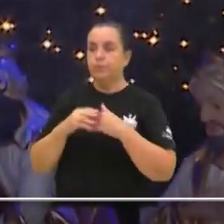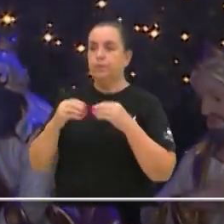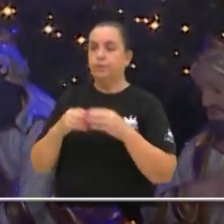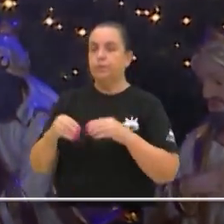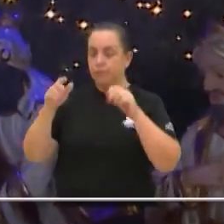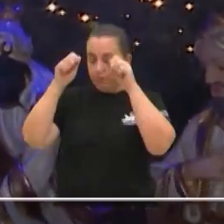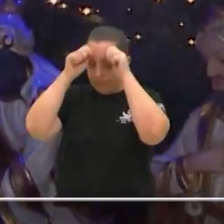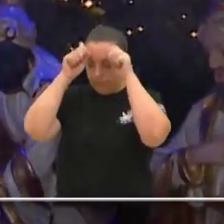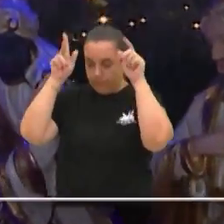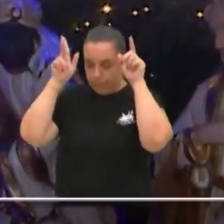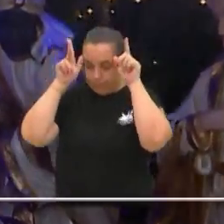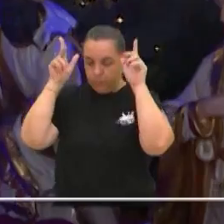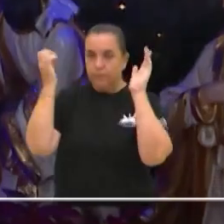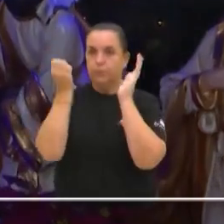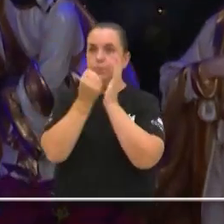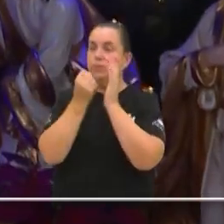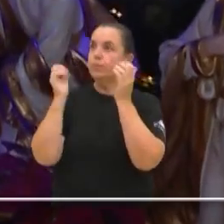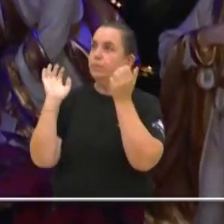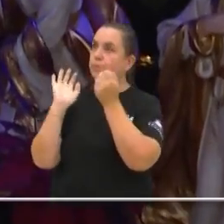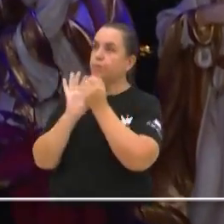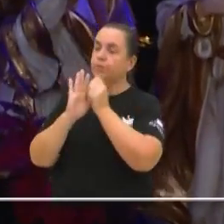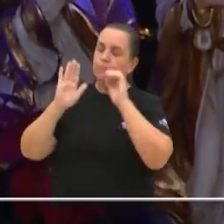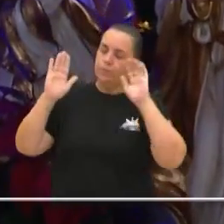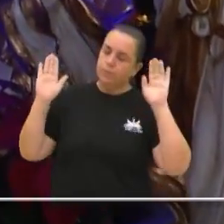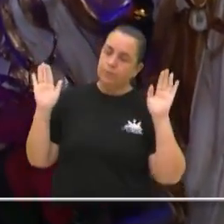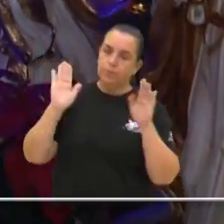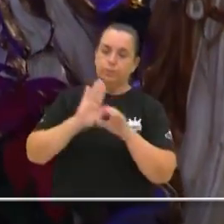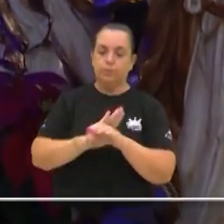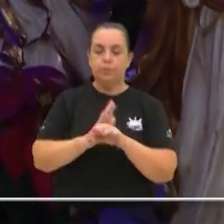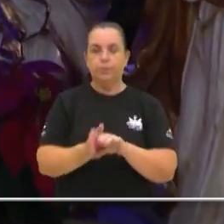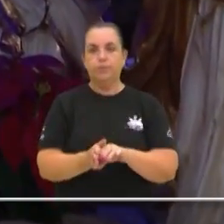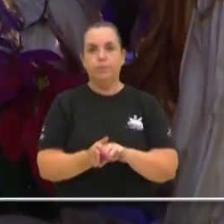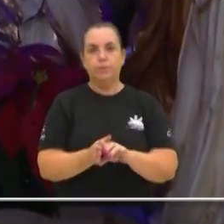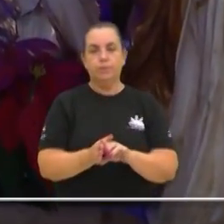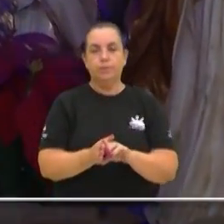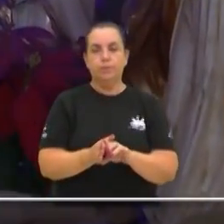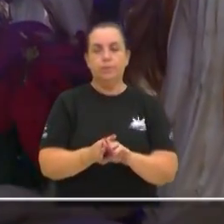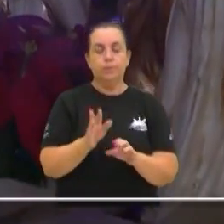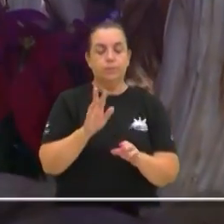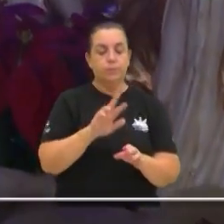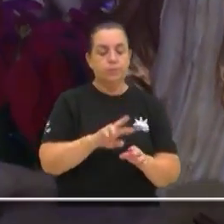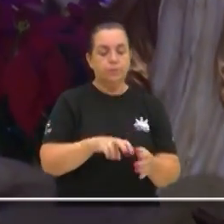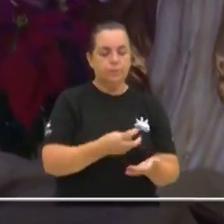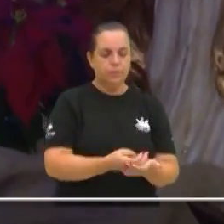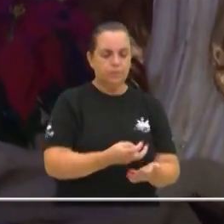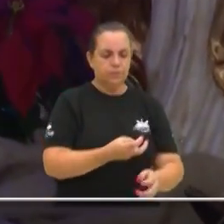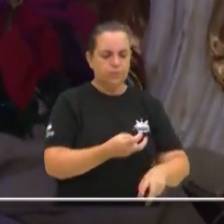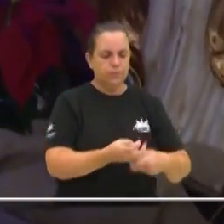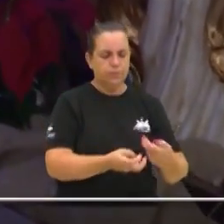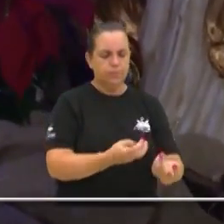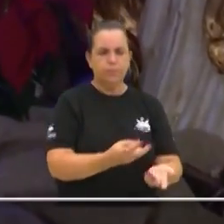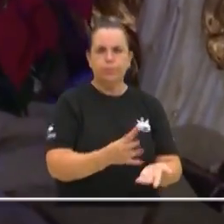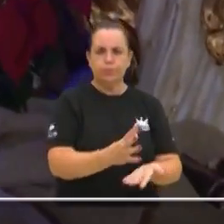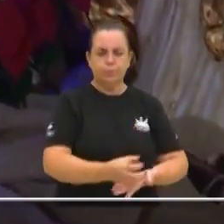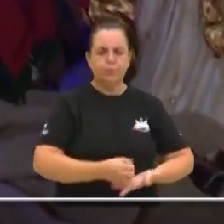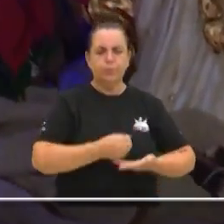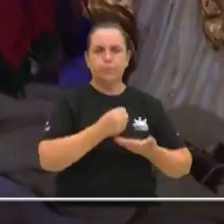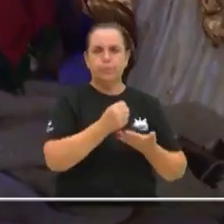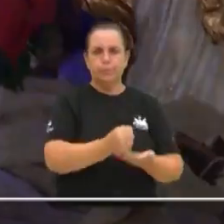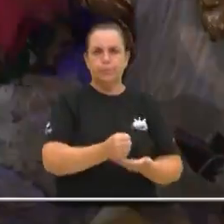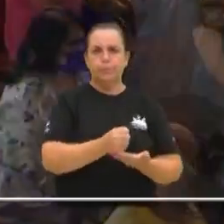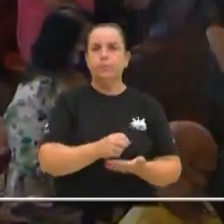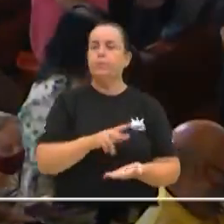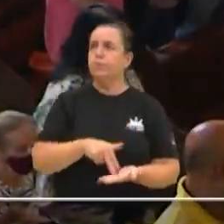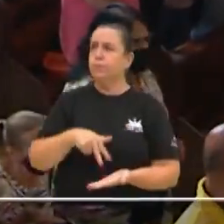da Virgem Maria, padeceu sob Pôncio Pilatos, foi crucificado, morto e sepultado, desceu